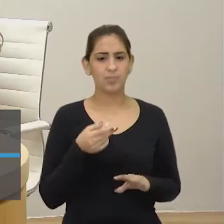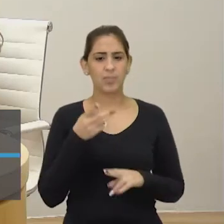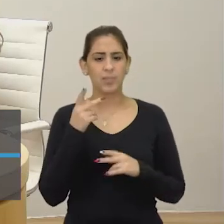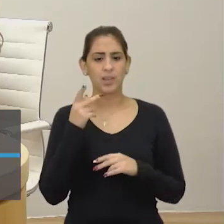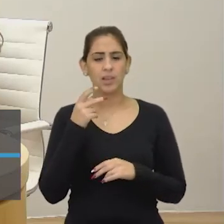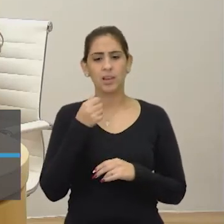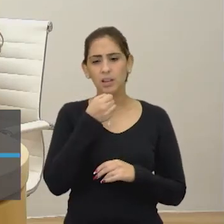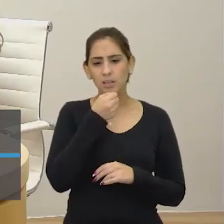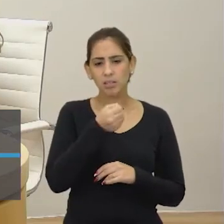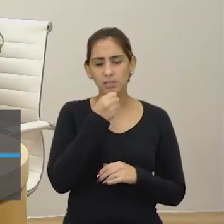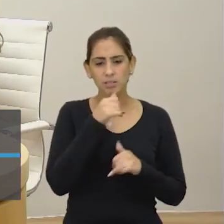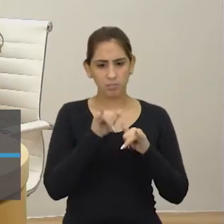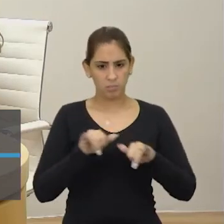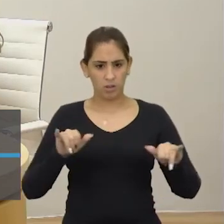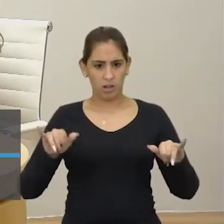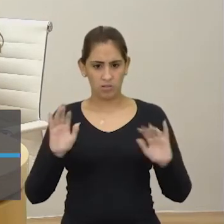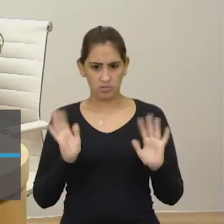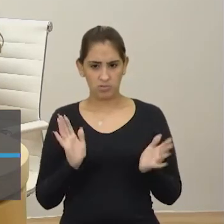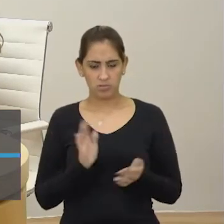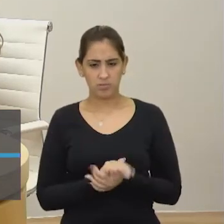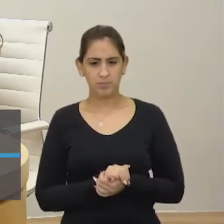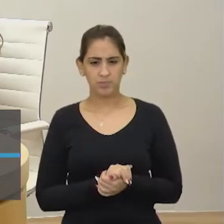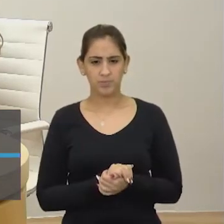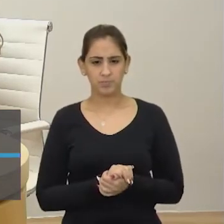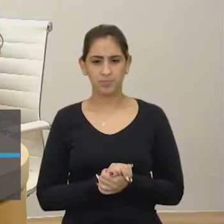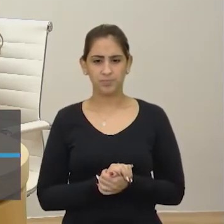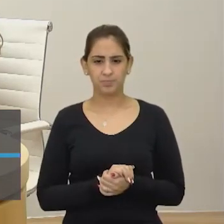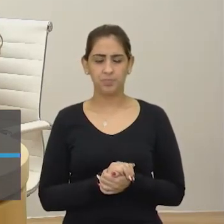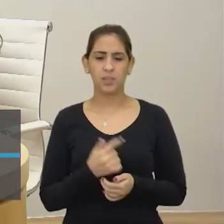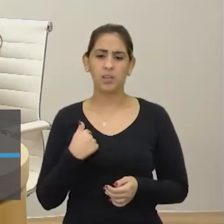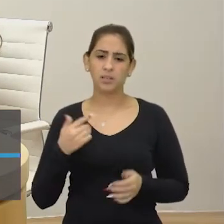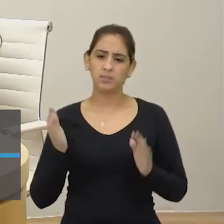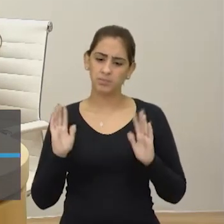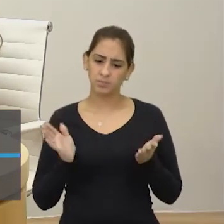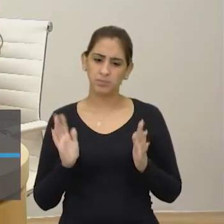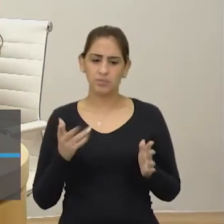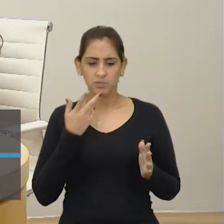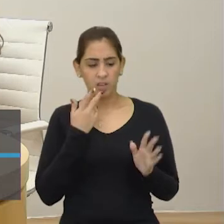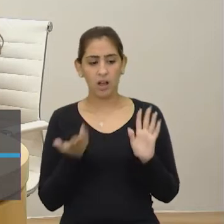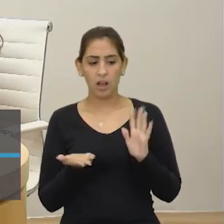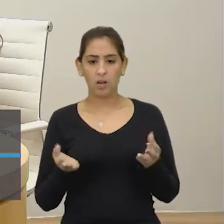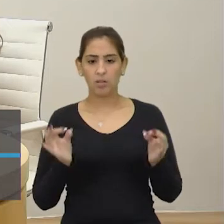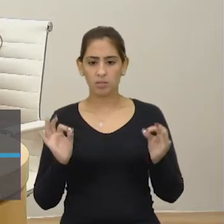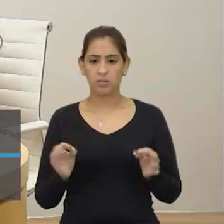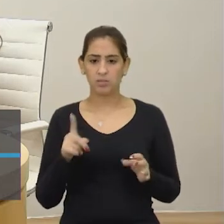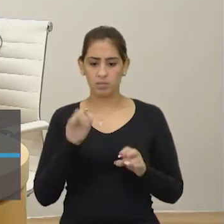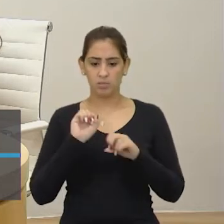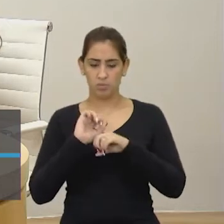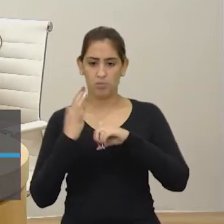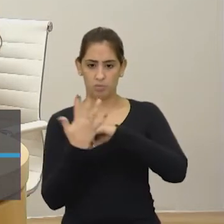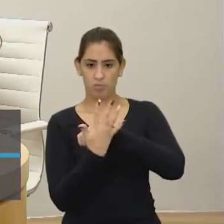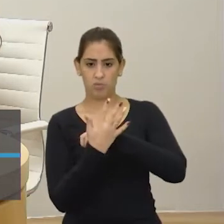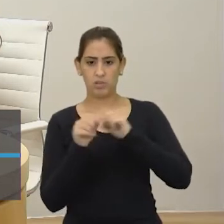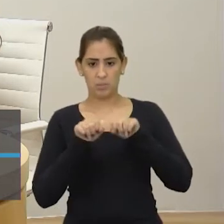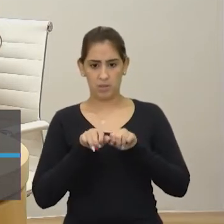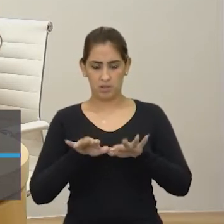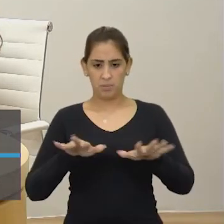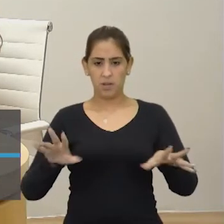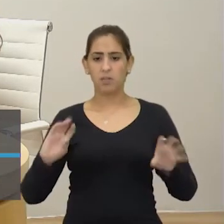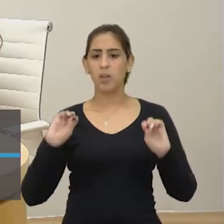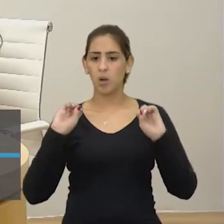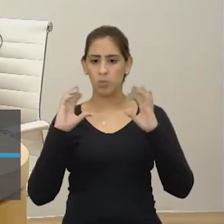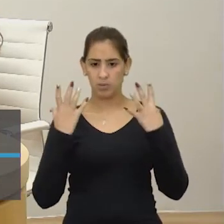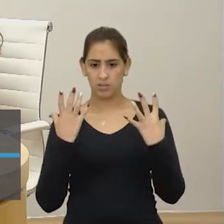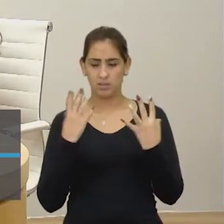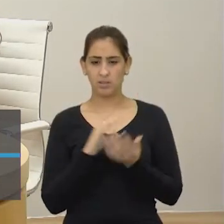reportagens? Olha, na verdade... Leu com profundidade em reportagem? Sim, vamos falar da atual agora, que é a questão da Covid, da pandemia, de tudo que vem